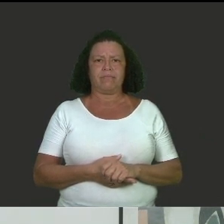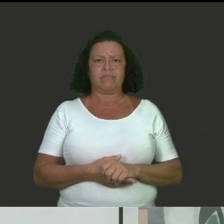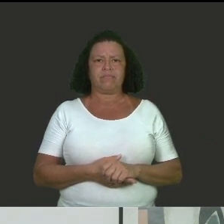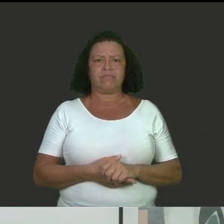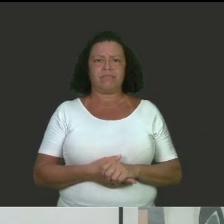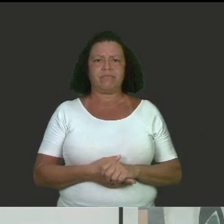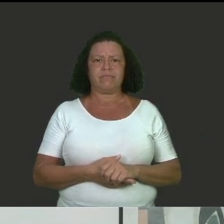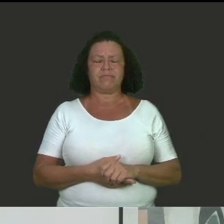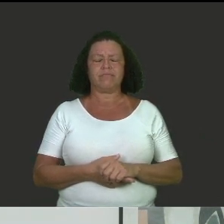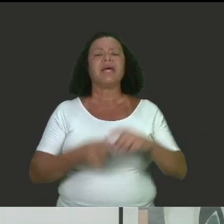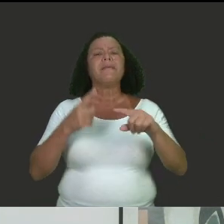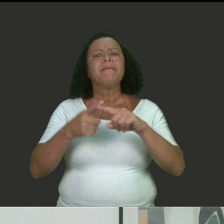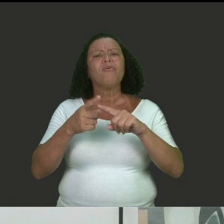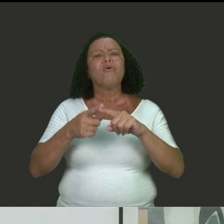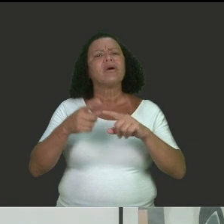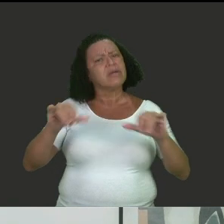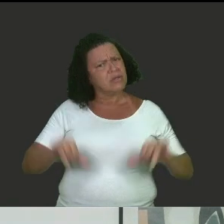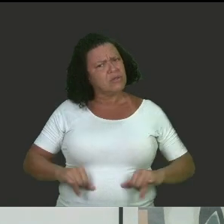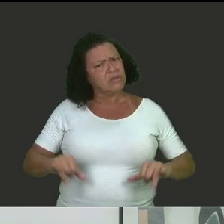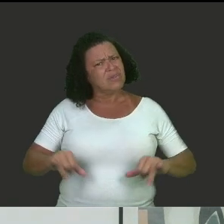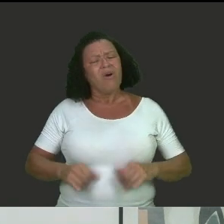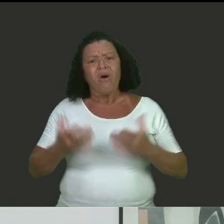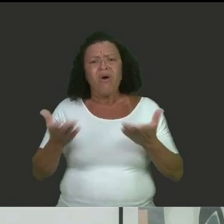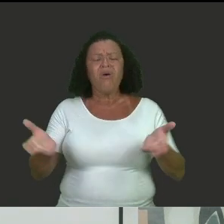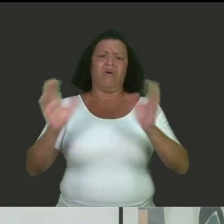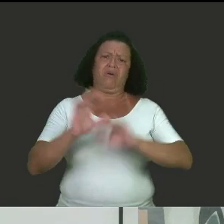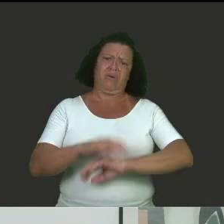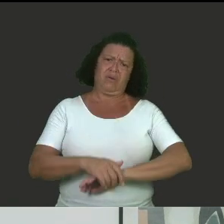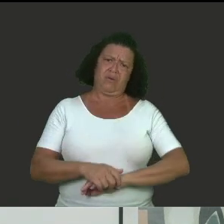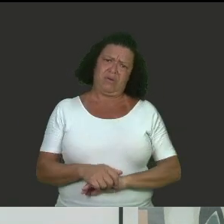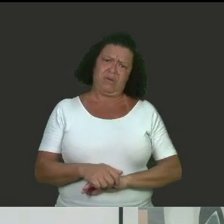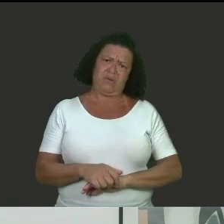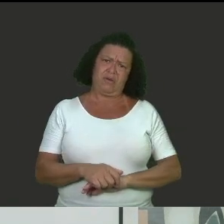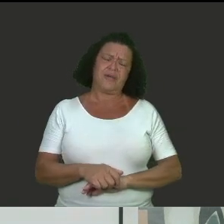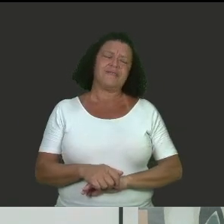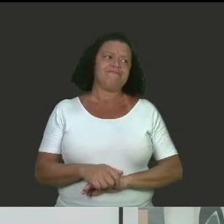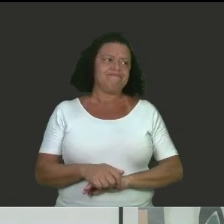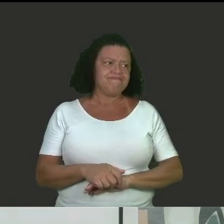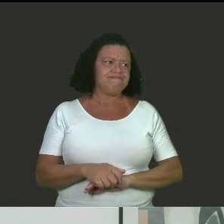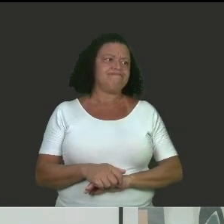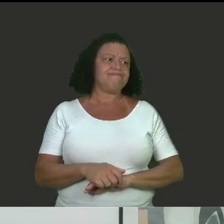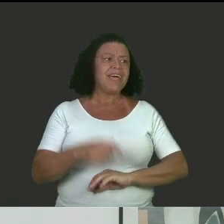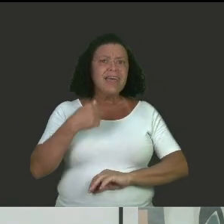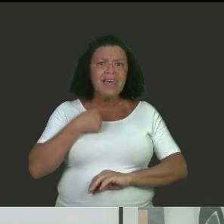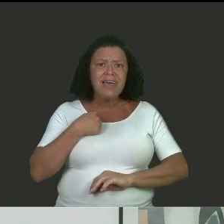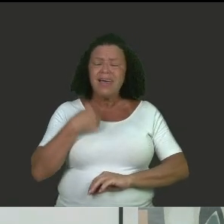Por que sofremos? E aí vem essa questão, né? Por que comigo?